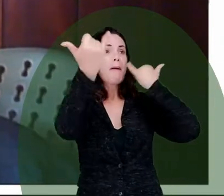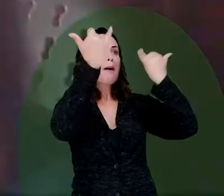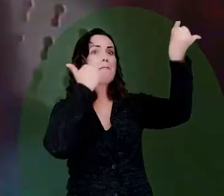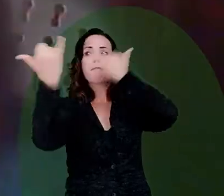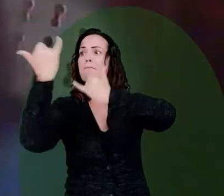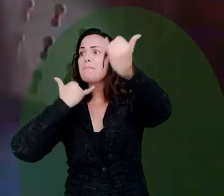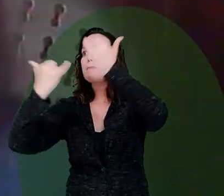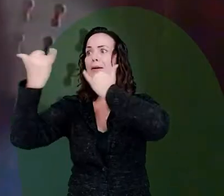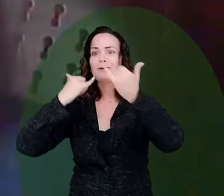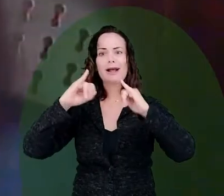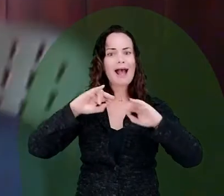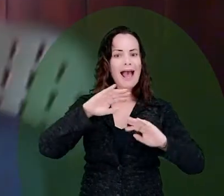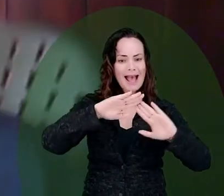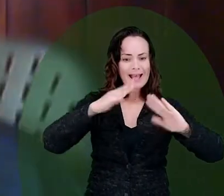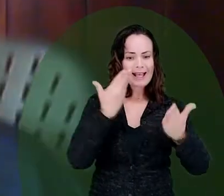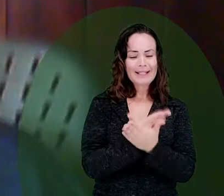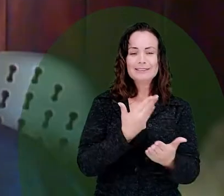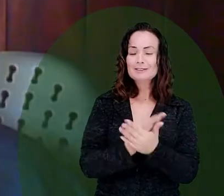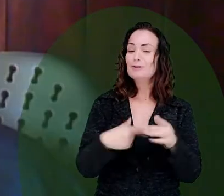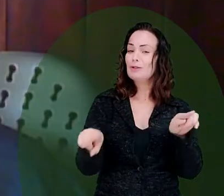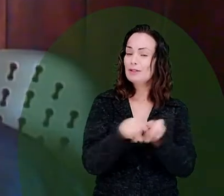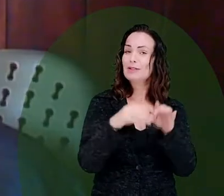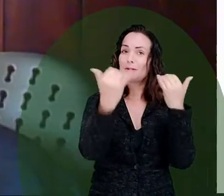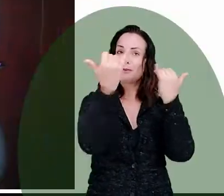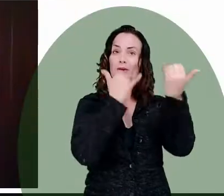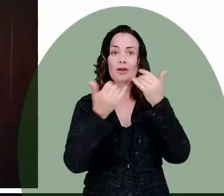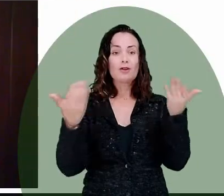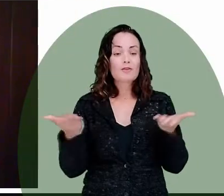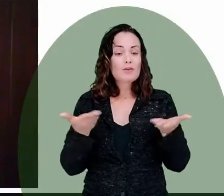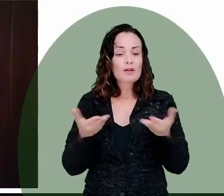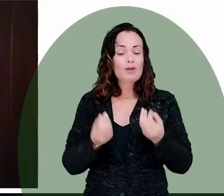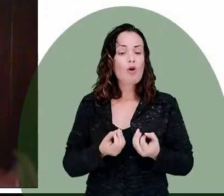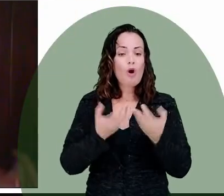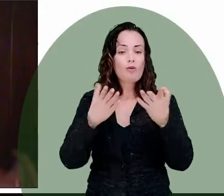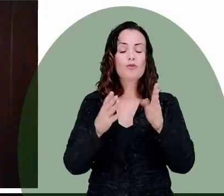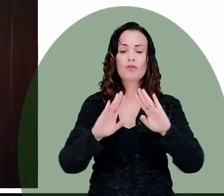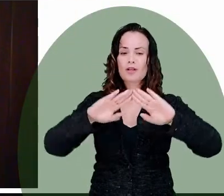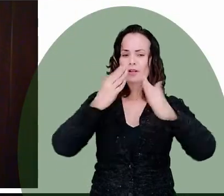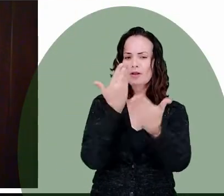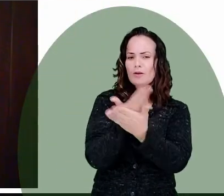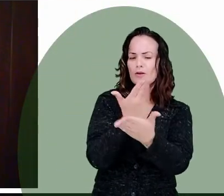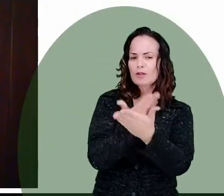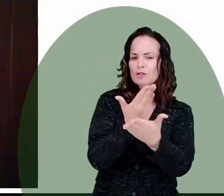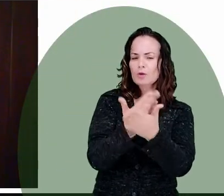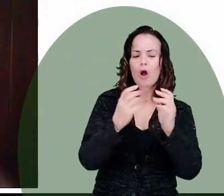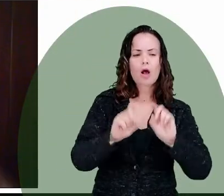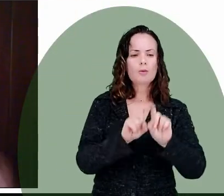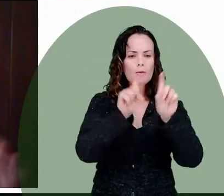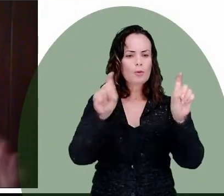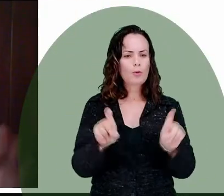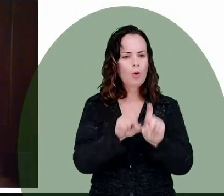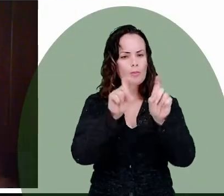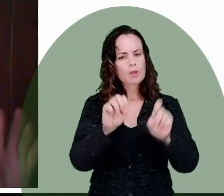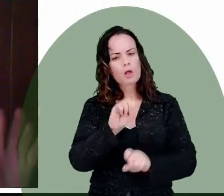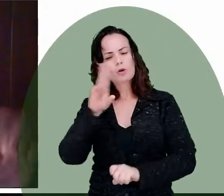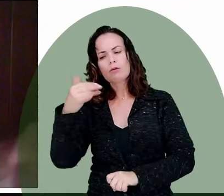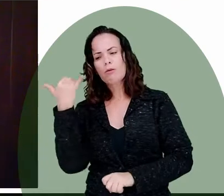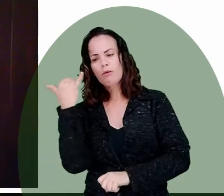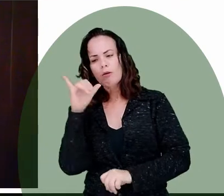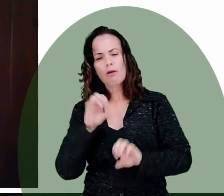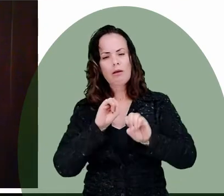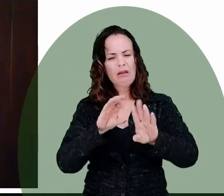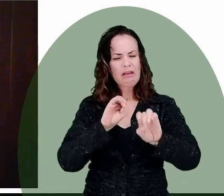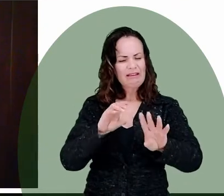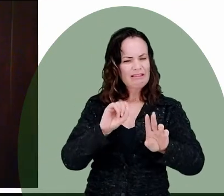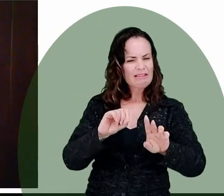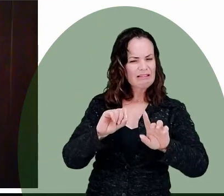deles. Você usar o computador ou o celular para ensinar do jeito